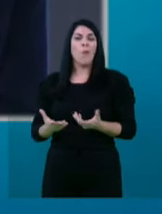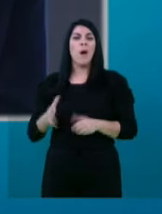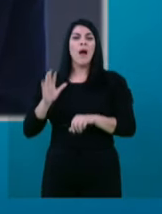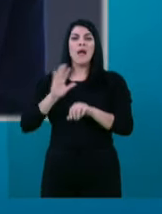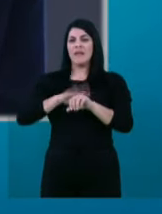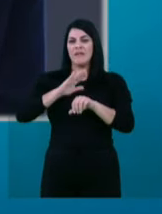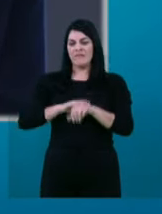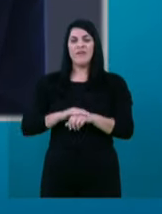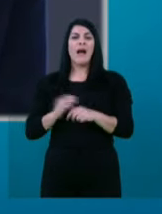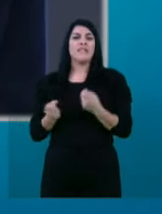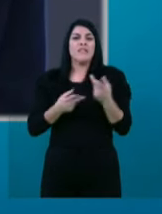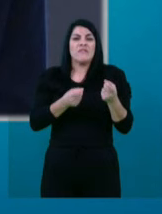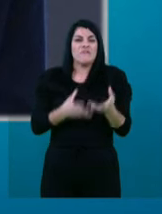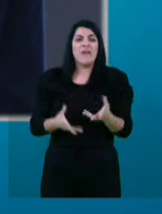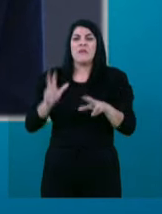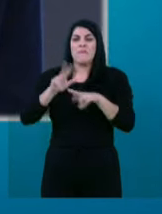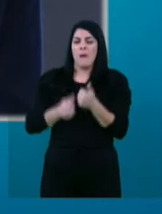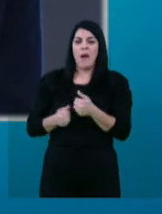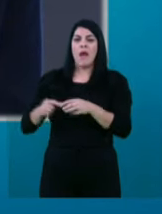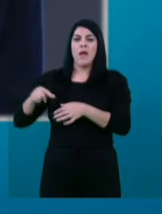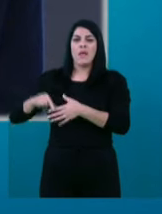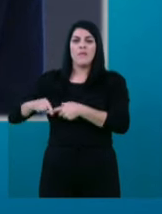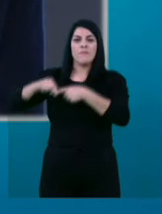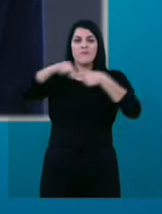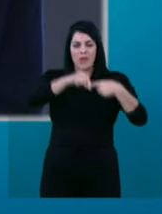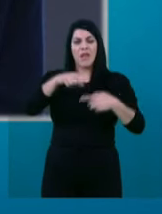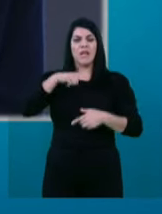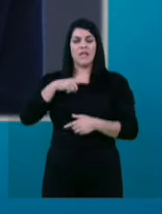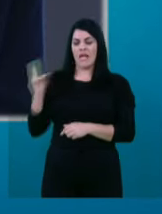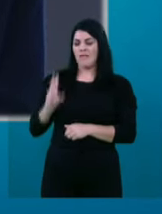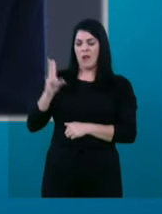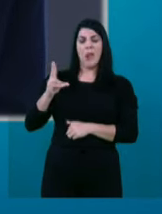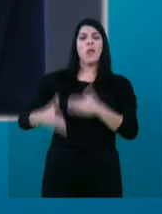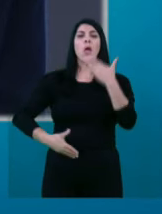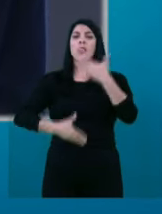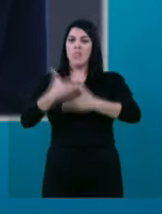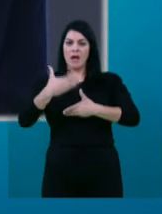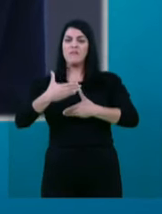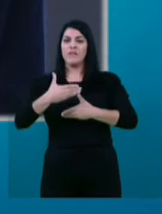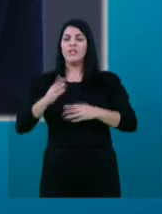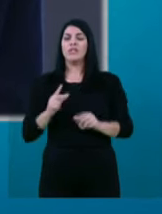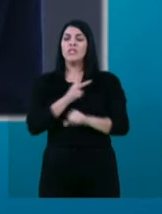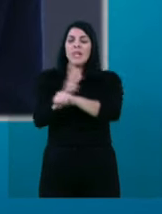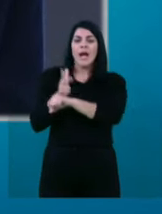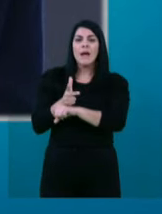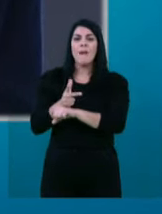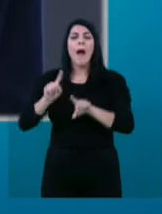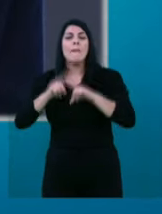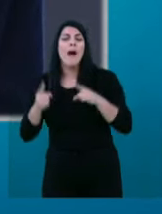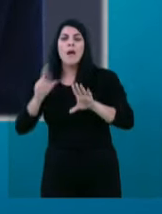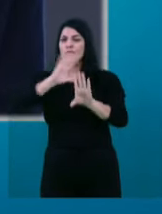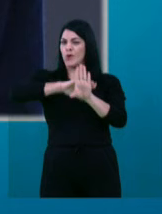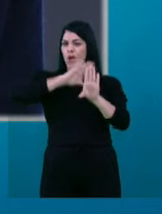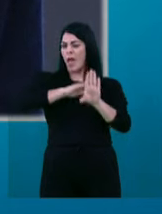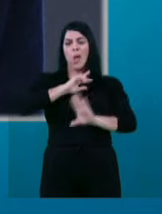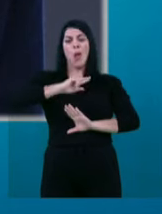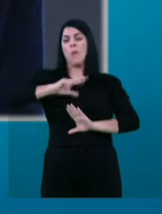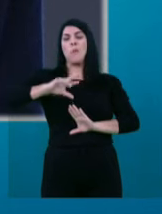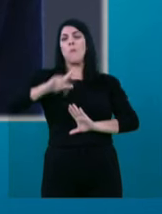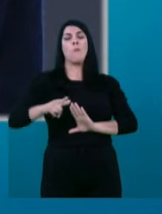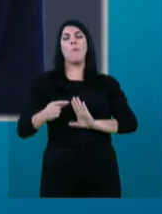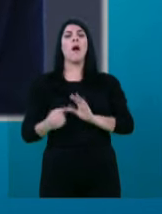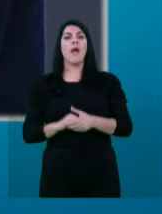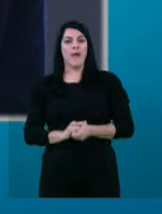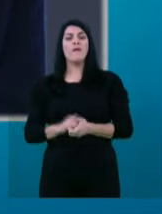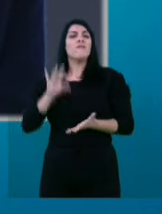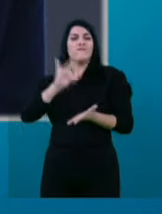veio da periferia, que tem valores na frente das câmeras. E por trás, não é